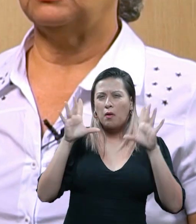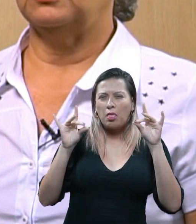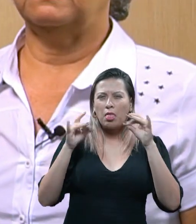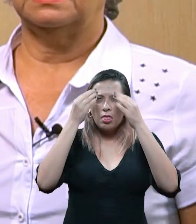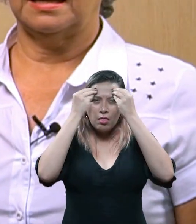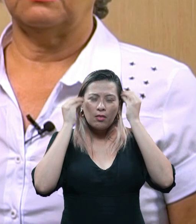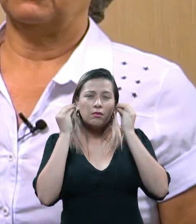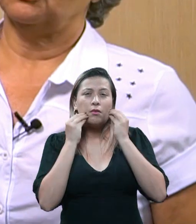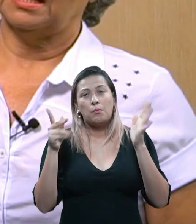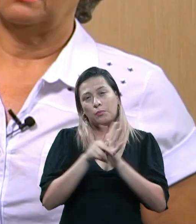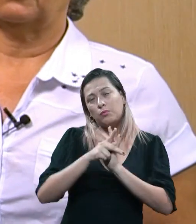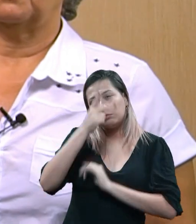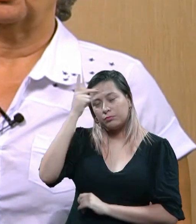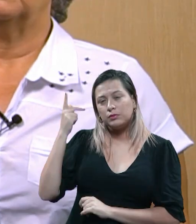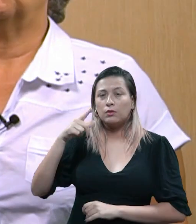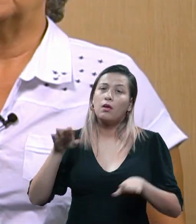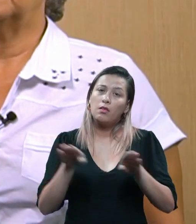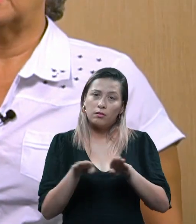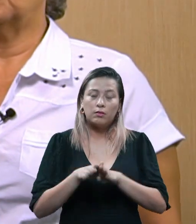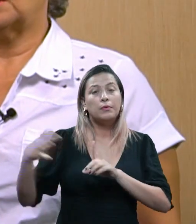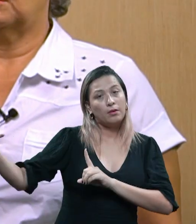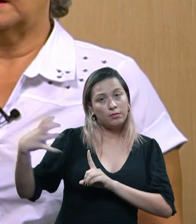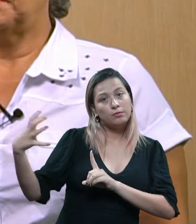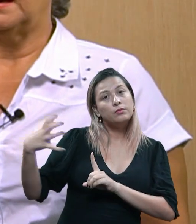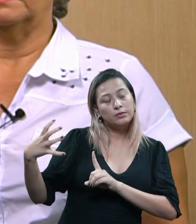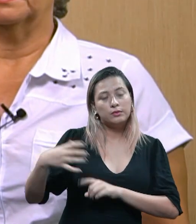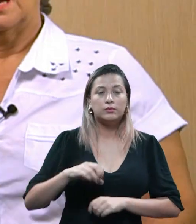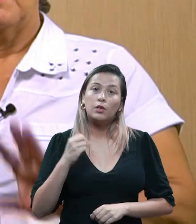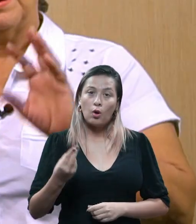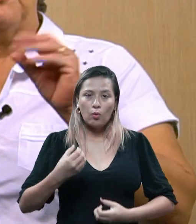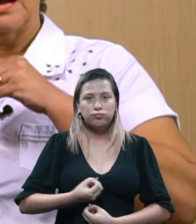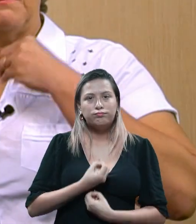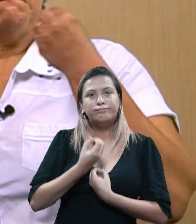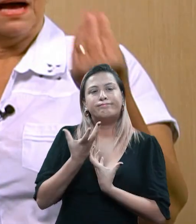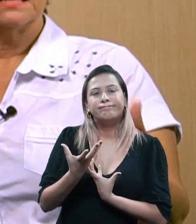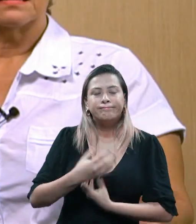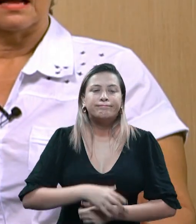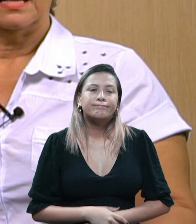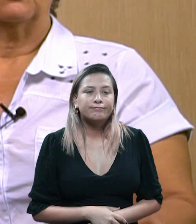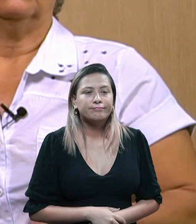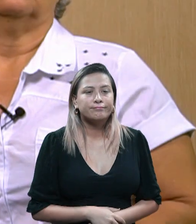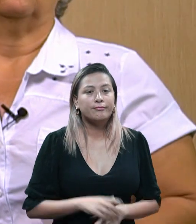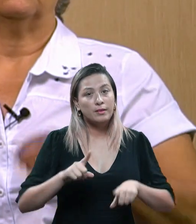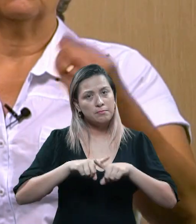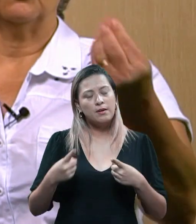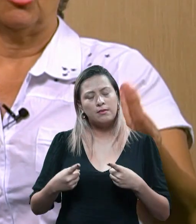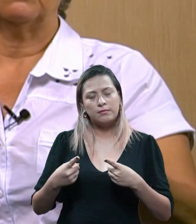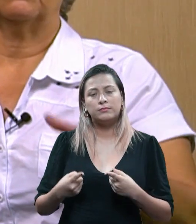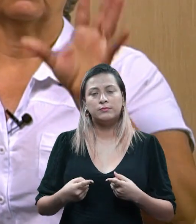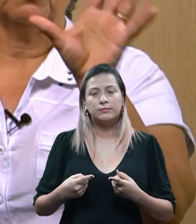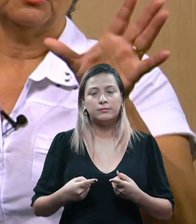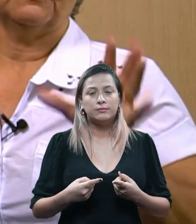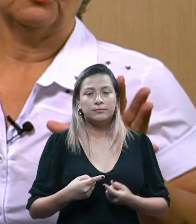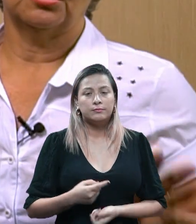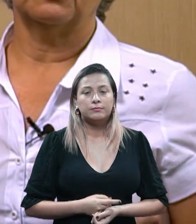alguns fatores internos e externos que podem influenciar o estado da pele. Para ficar mais claro, os